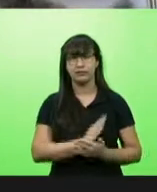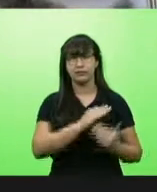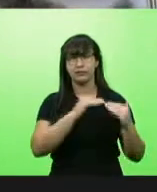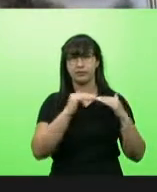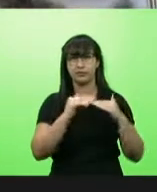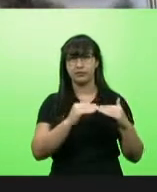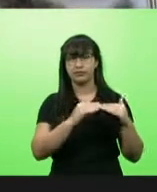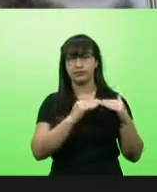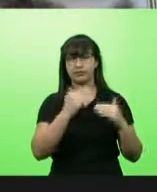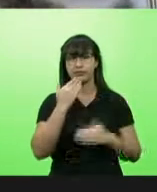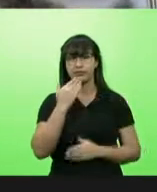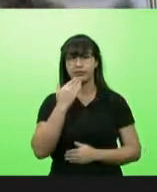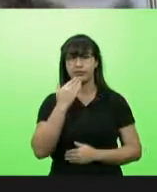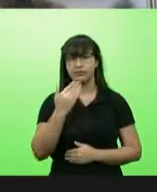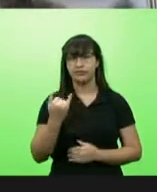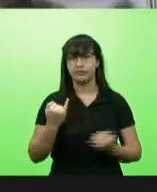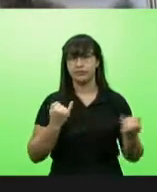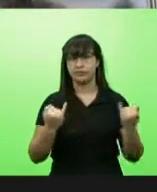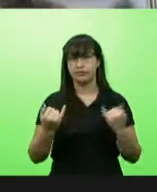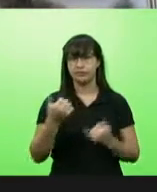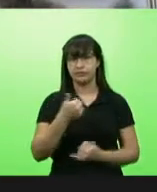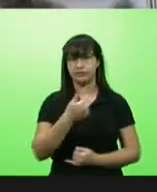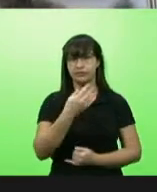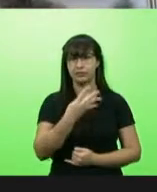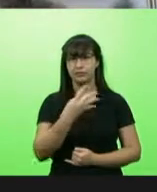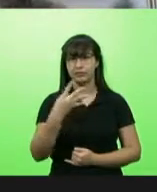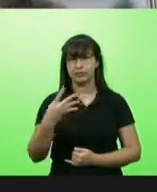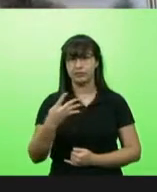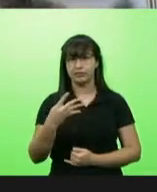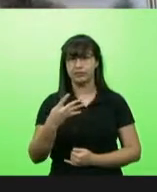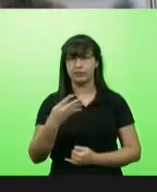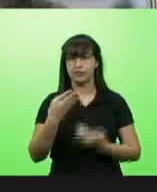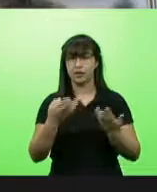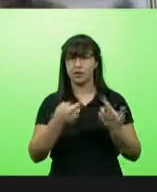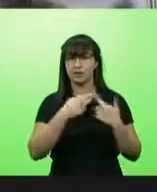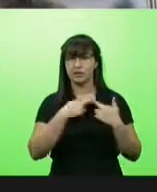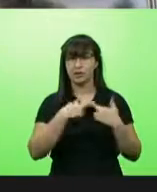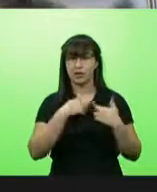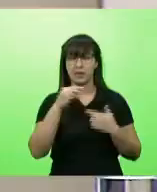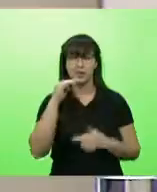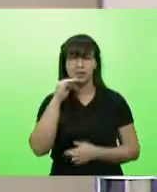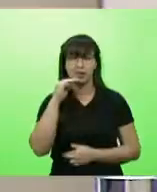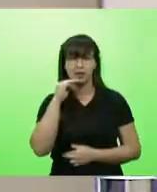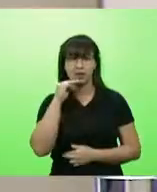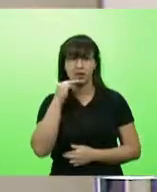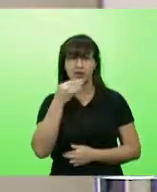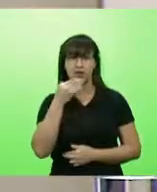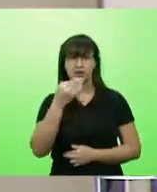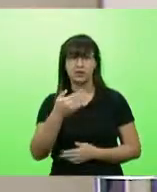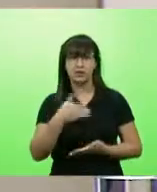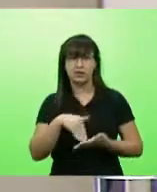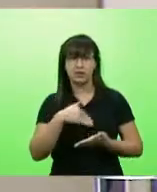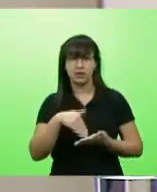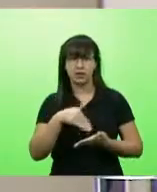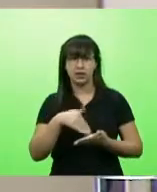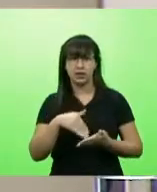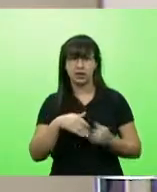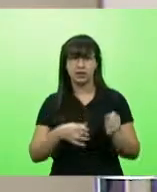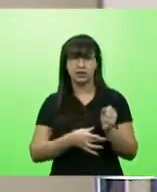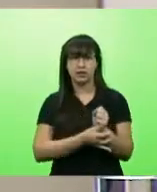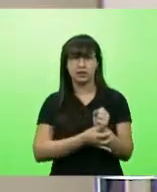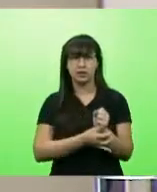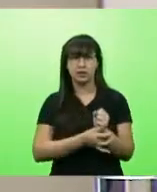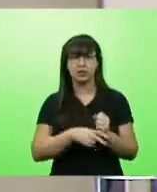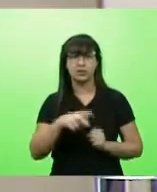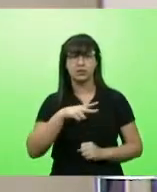Aprovado por unanimidade. Pedindo informação 144, autora deputada Marlene Fengler, solicitando ao secretário de Estado da Segurança Pública